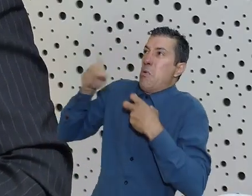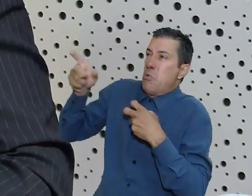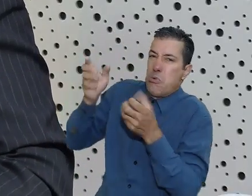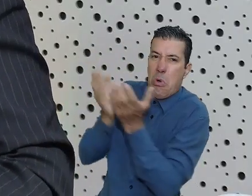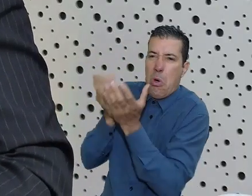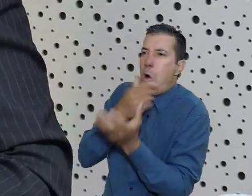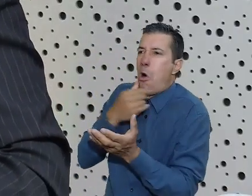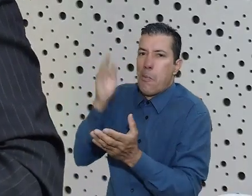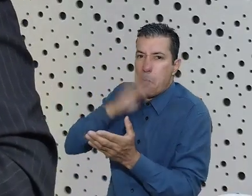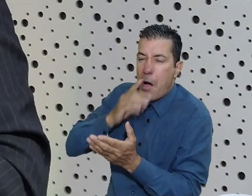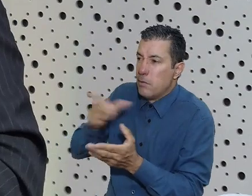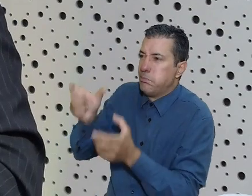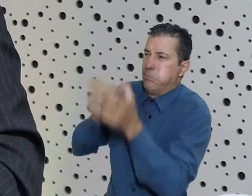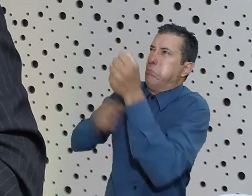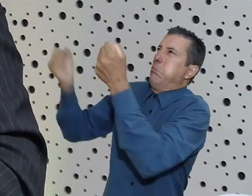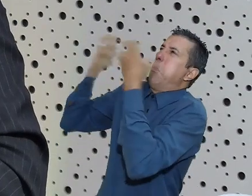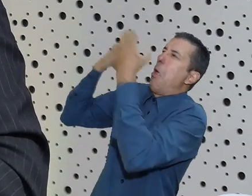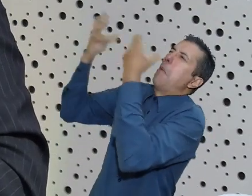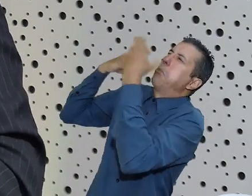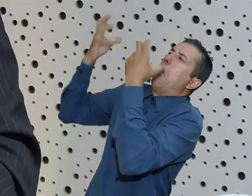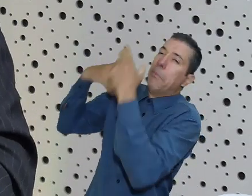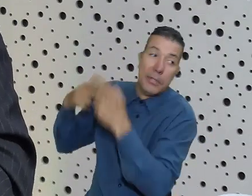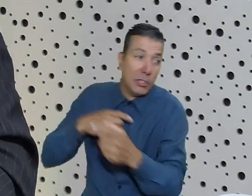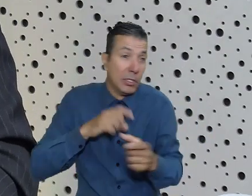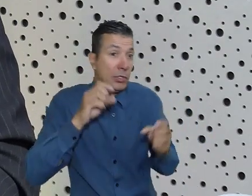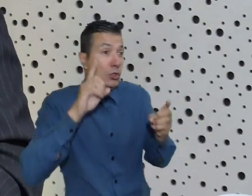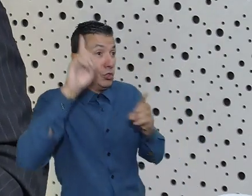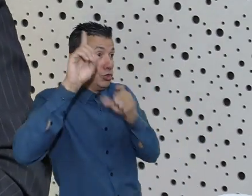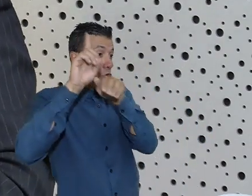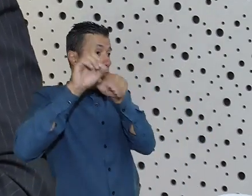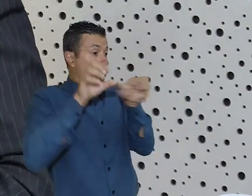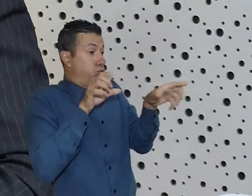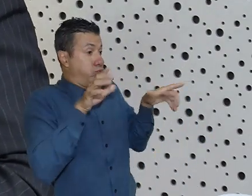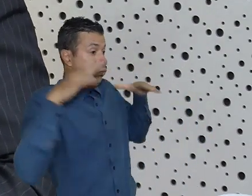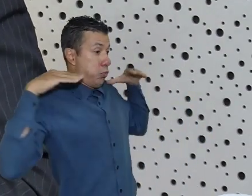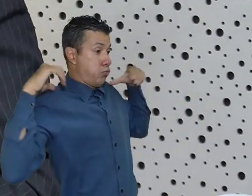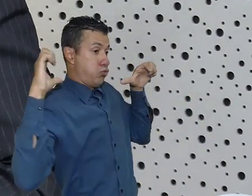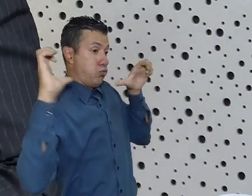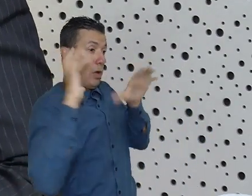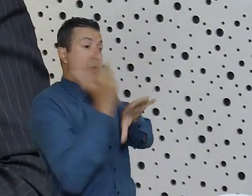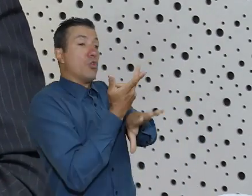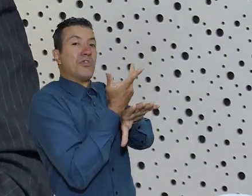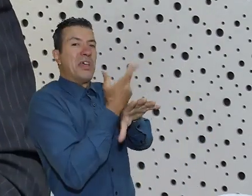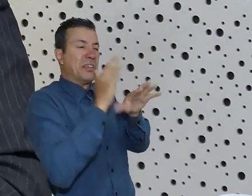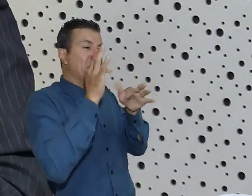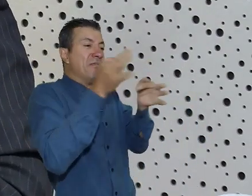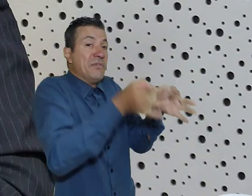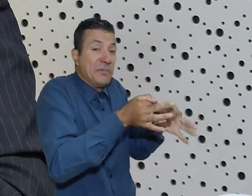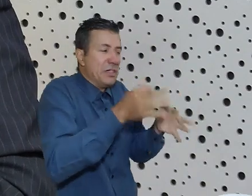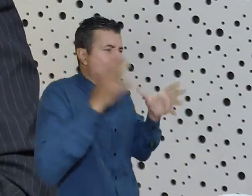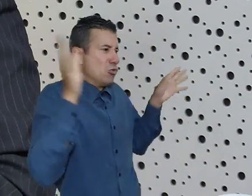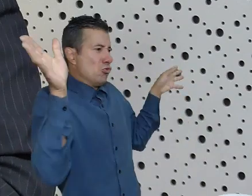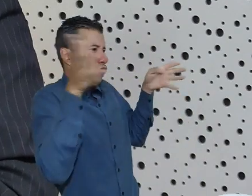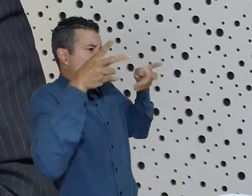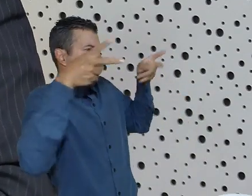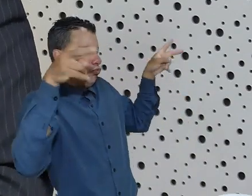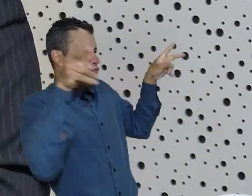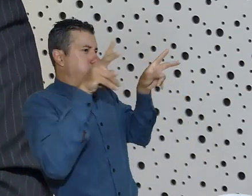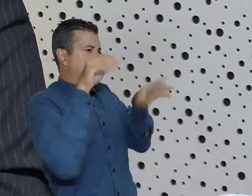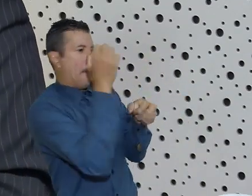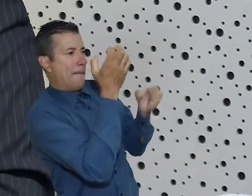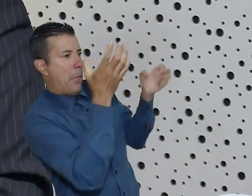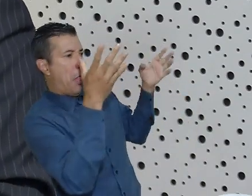caiam, há um momento onde Deus segura os acontecimentos finais, as calamidades finais, e